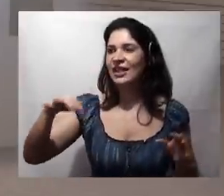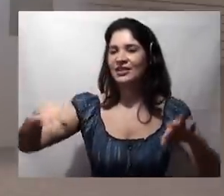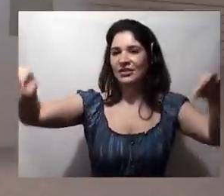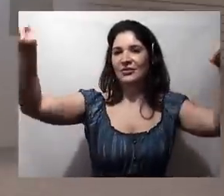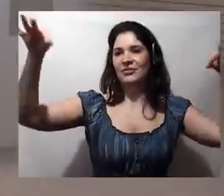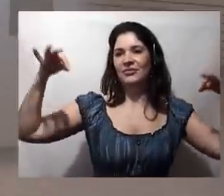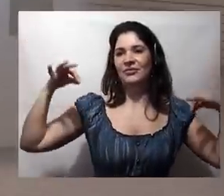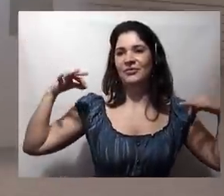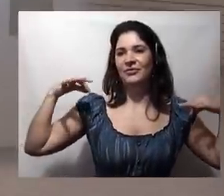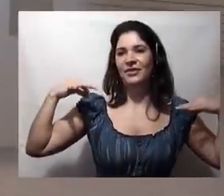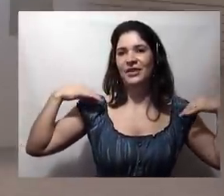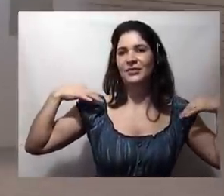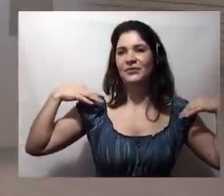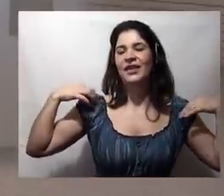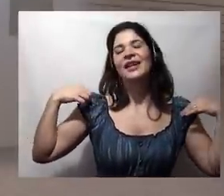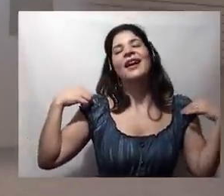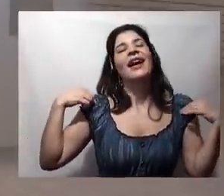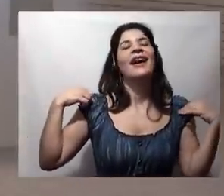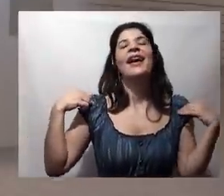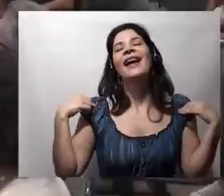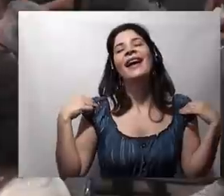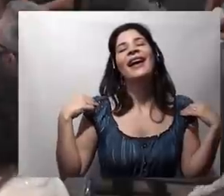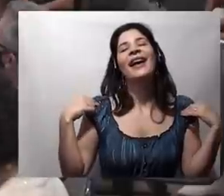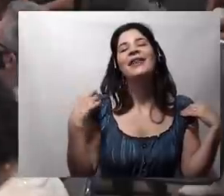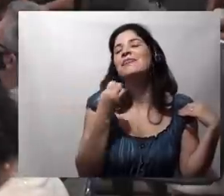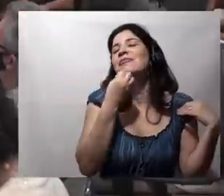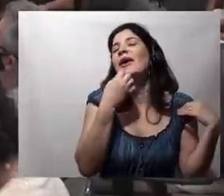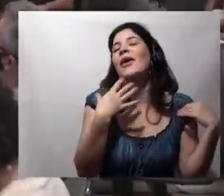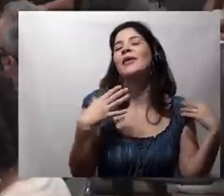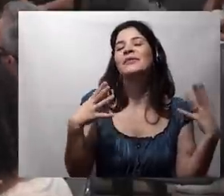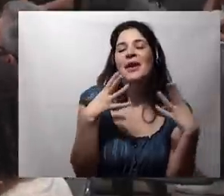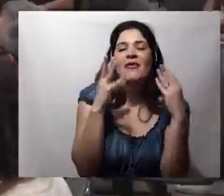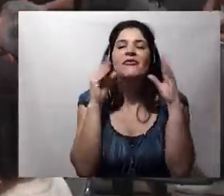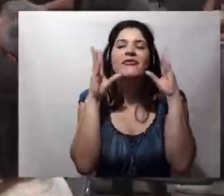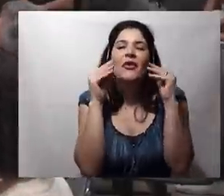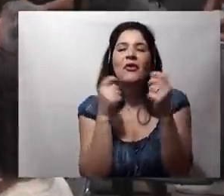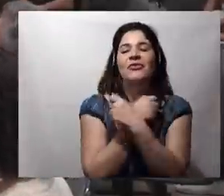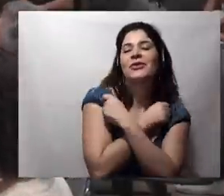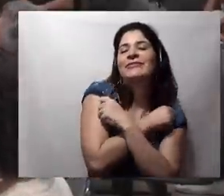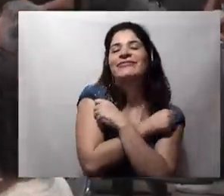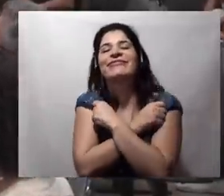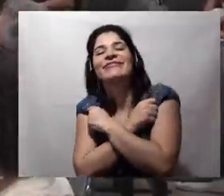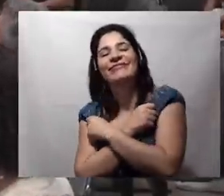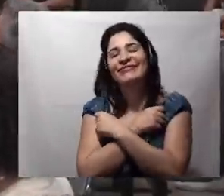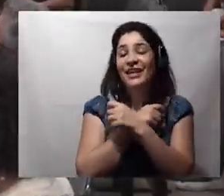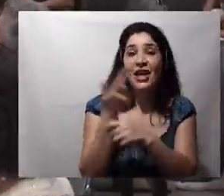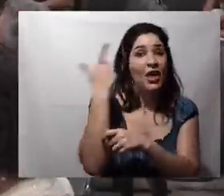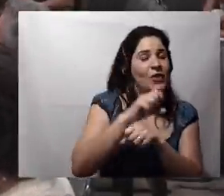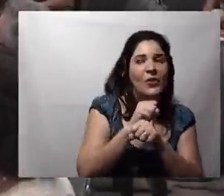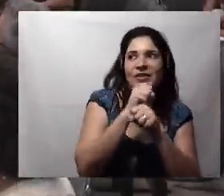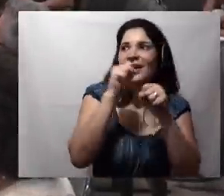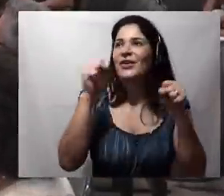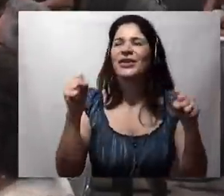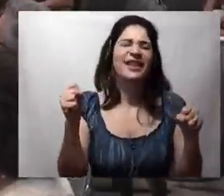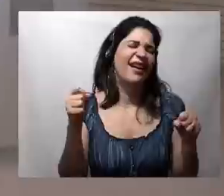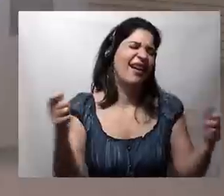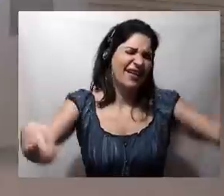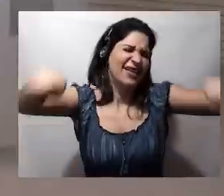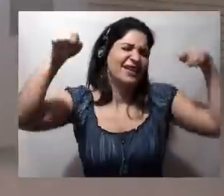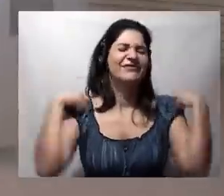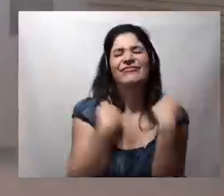menino ele não deixa a gente acordar e quando a gente acorda ele enrola a gente assim de novo